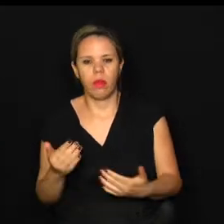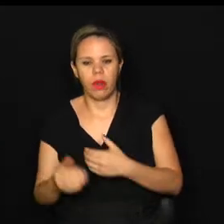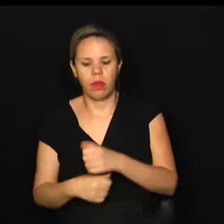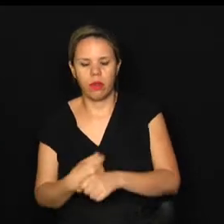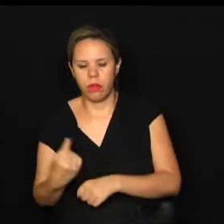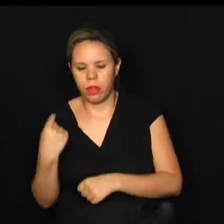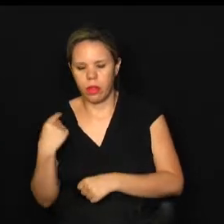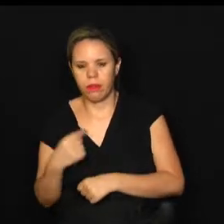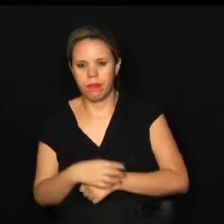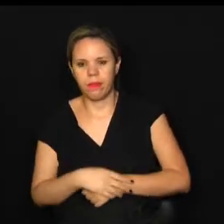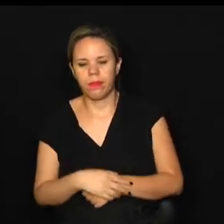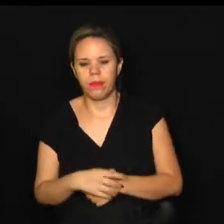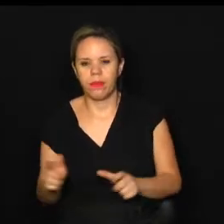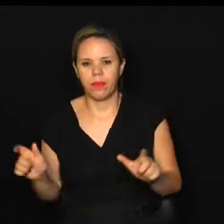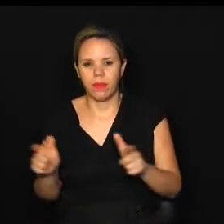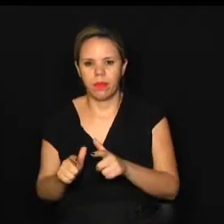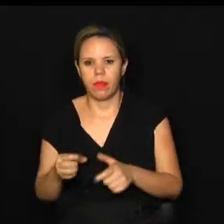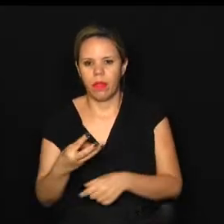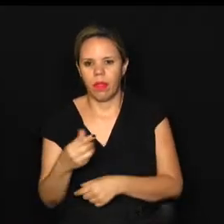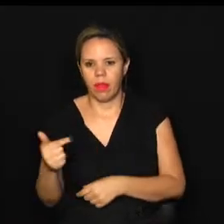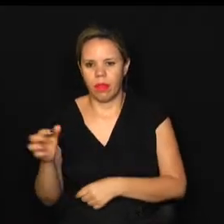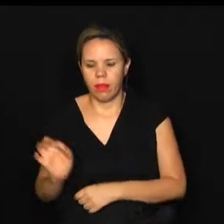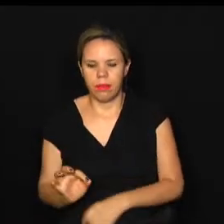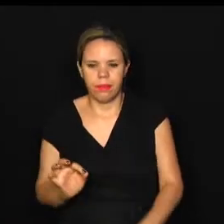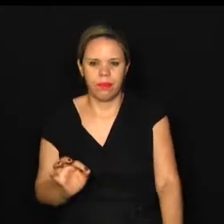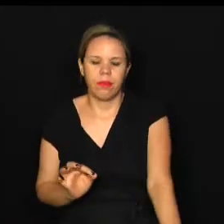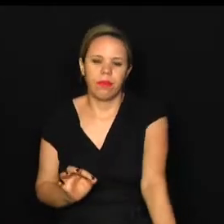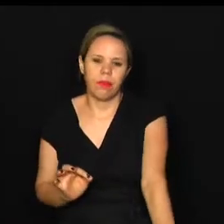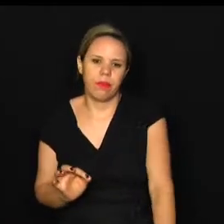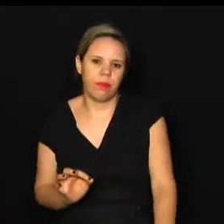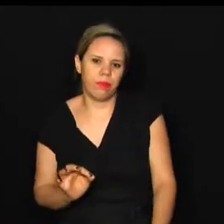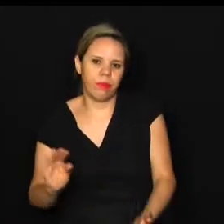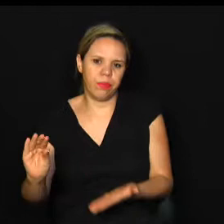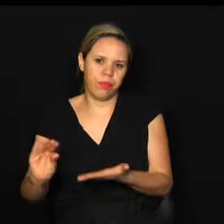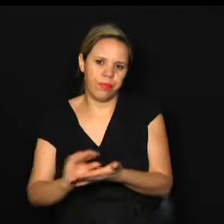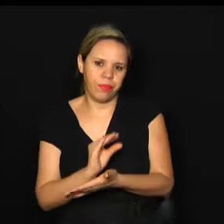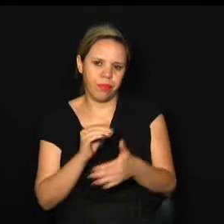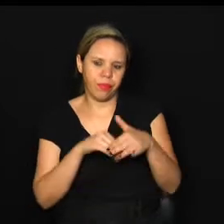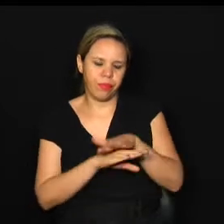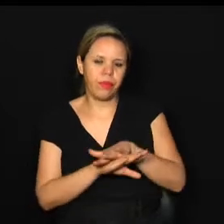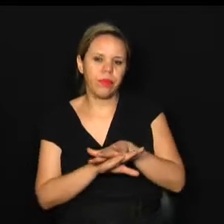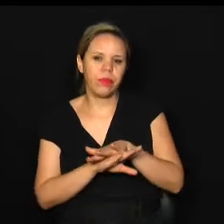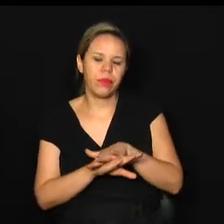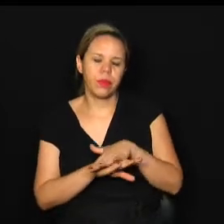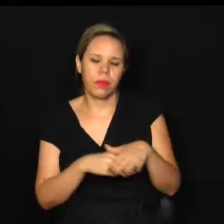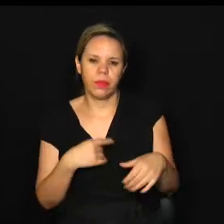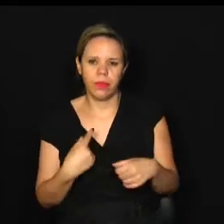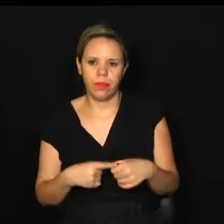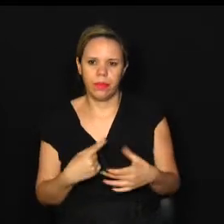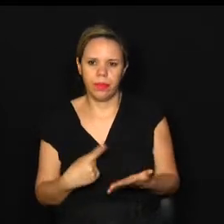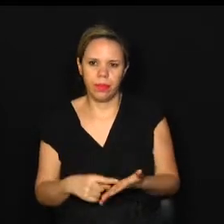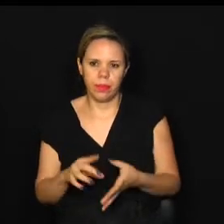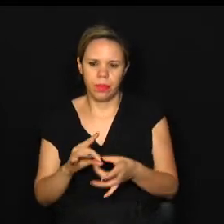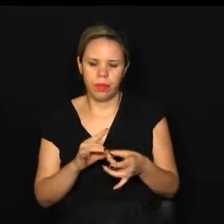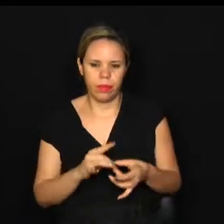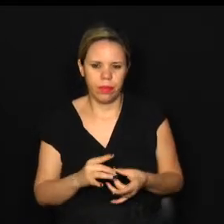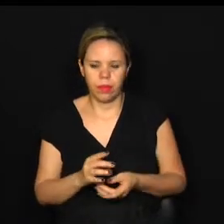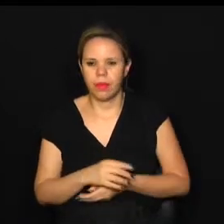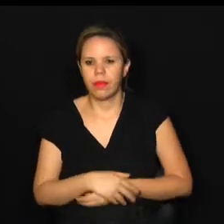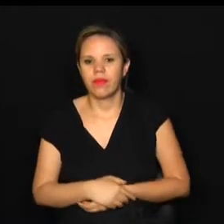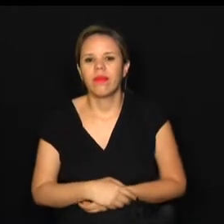passado, uma queda aí de 32% nas receitas de transferência de capital vinculadas aí a convênios.